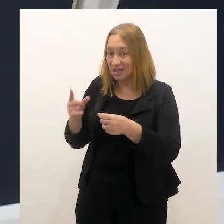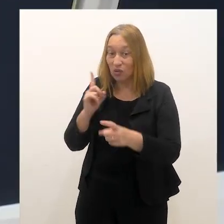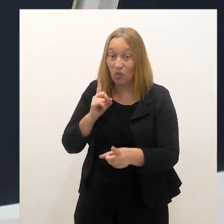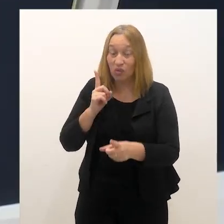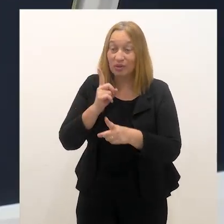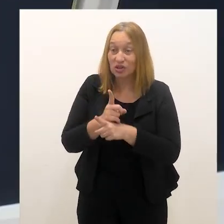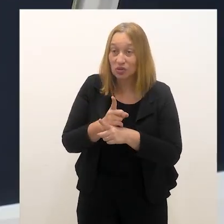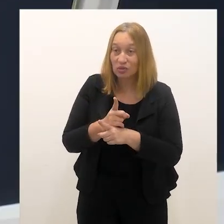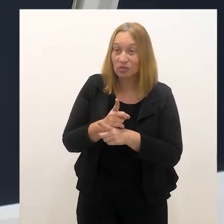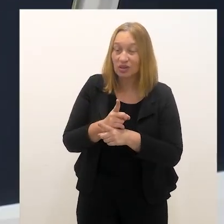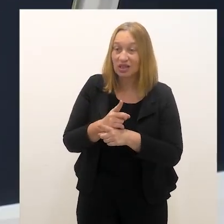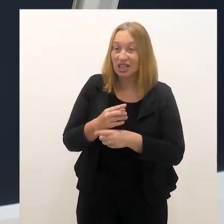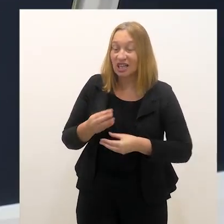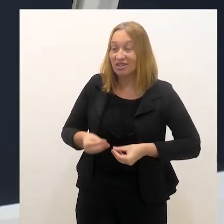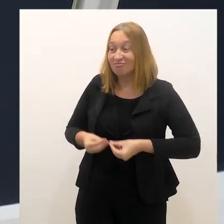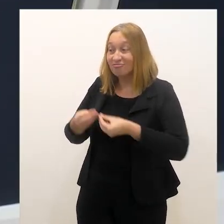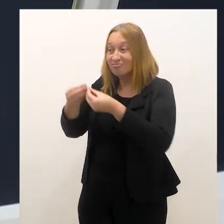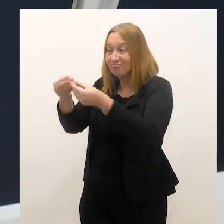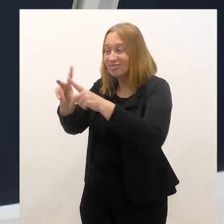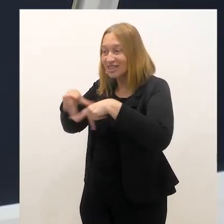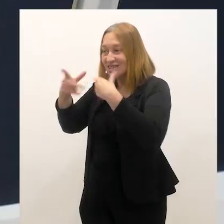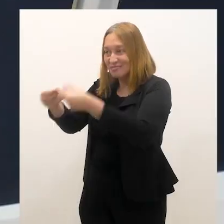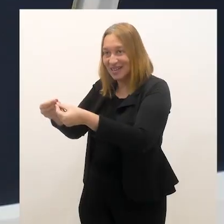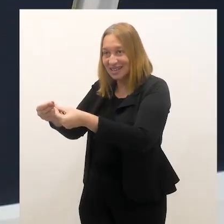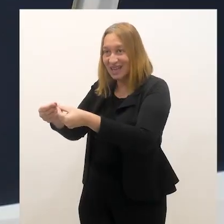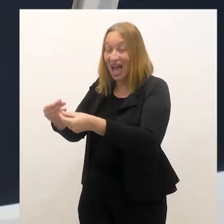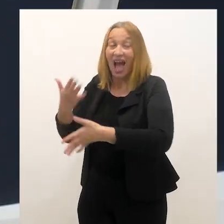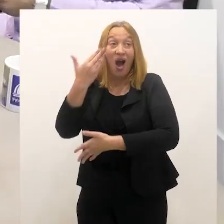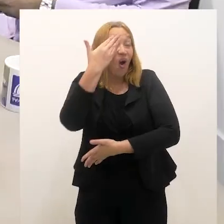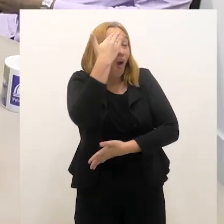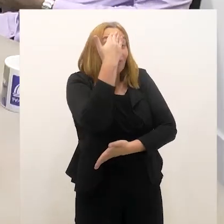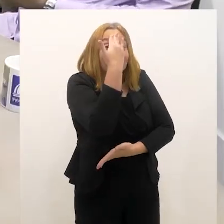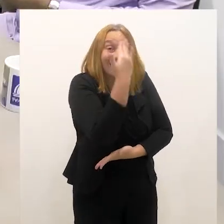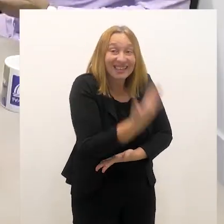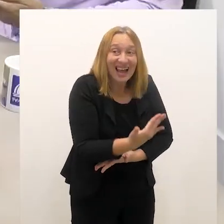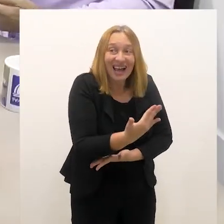solucionados. Este exemplar aqui é seu, Fernando. Muito obrigado.